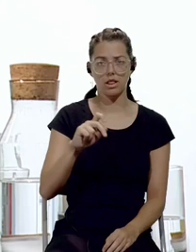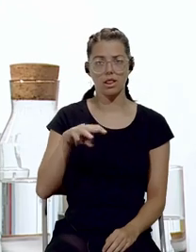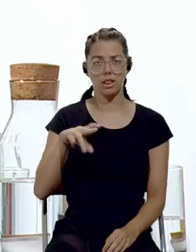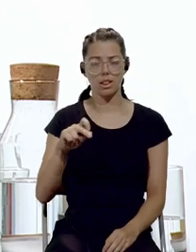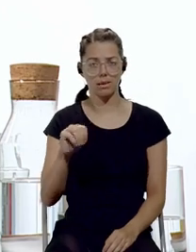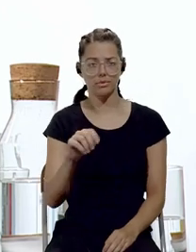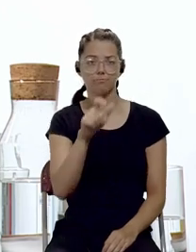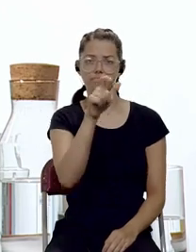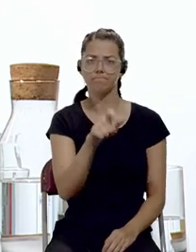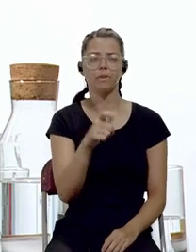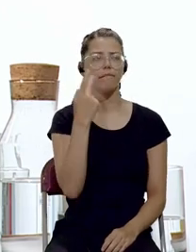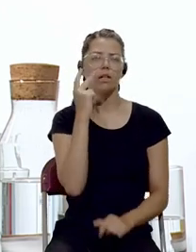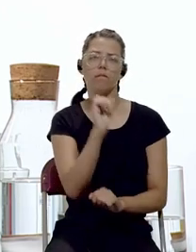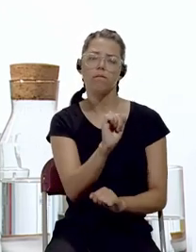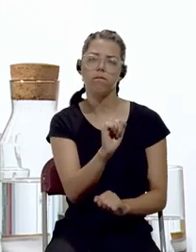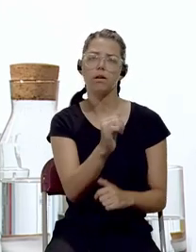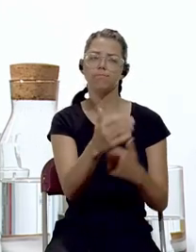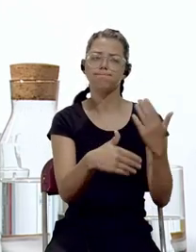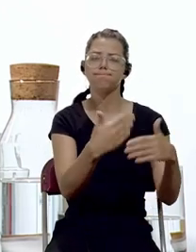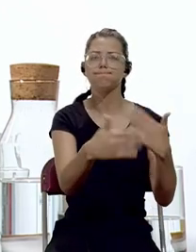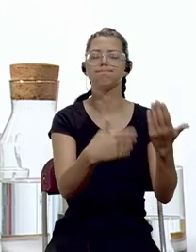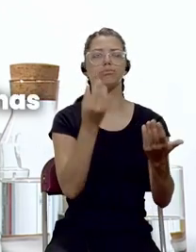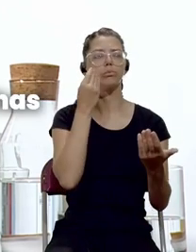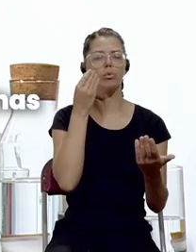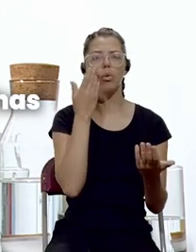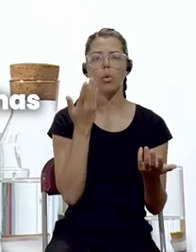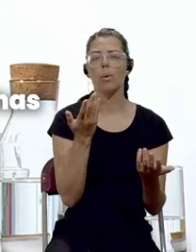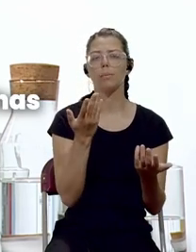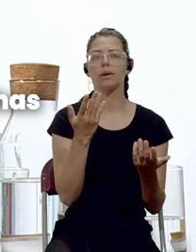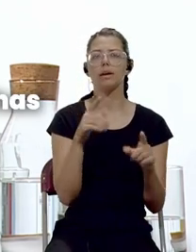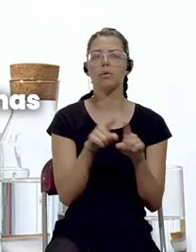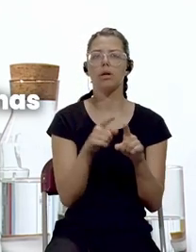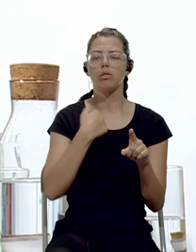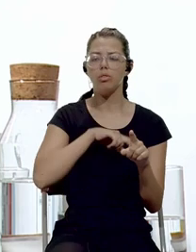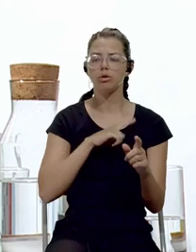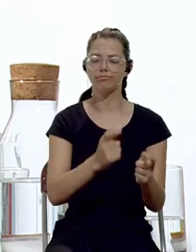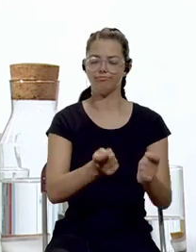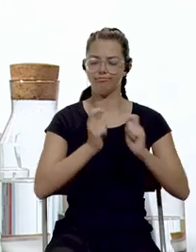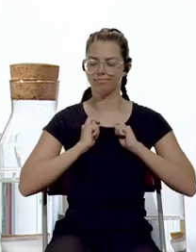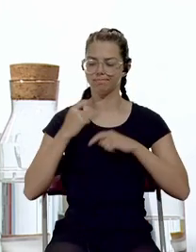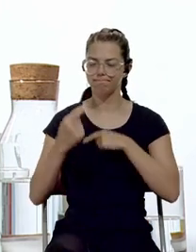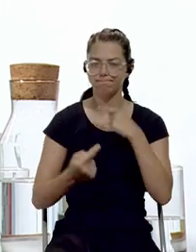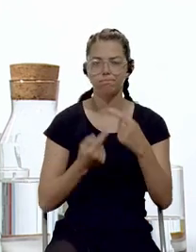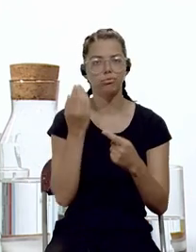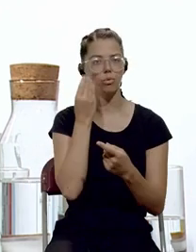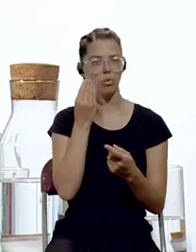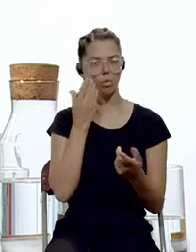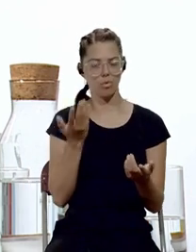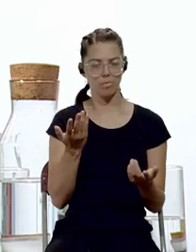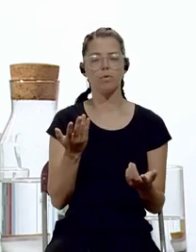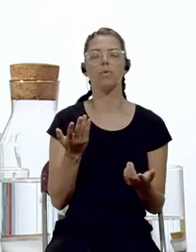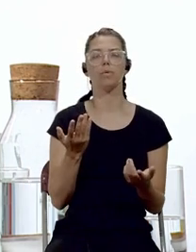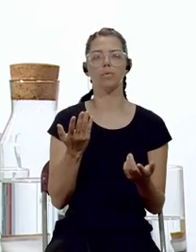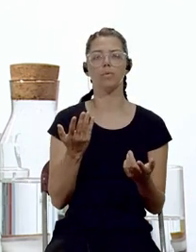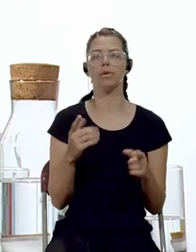nós podemos criar uma genealogia, criar uma herança, fazer esta história, e eu falo desta ideia de criar uma